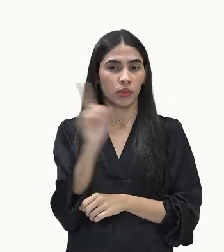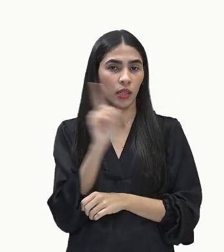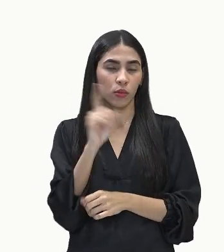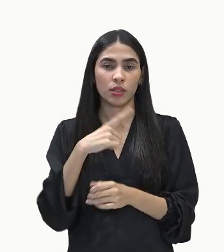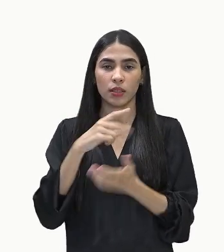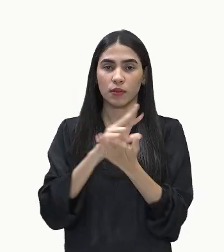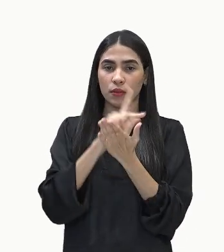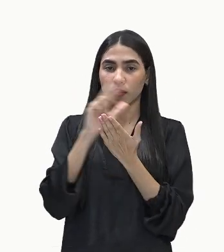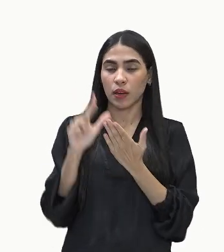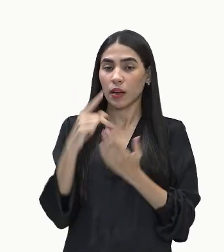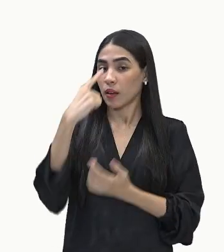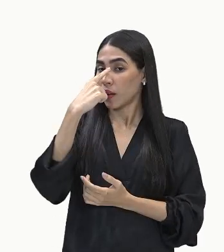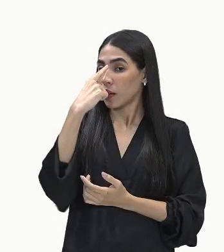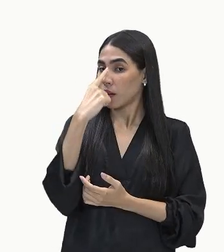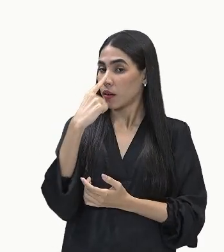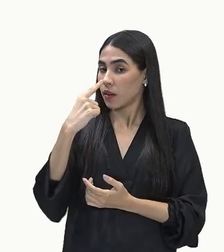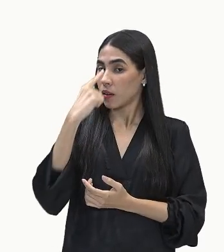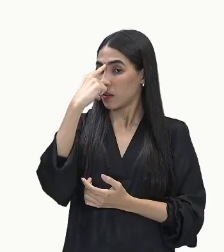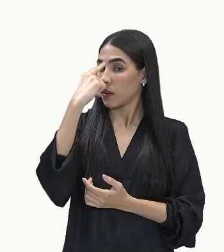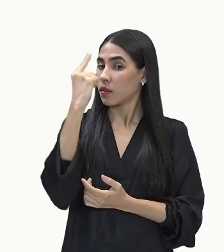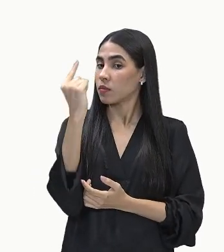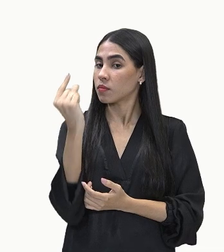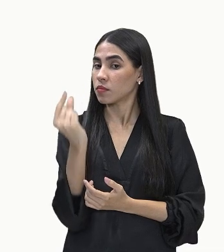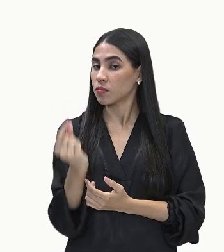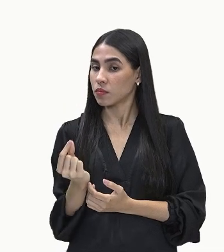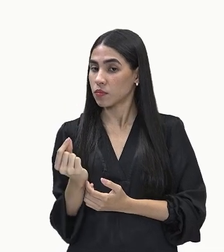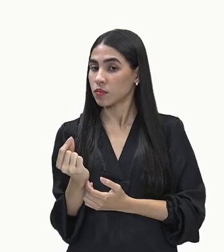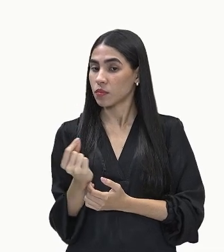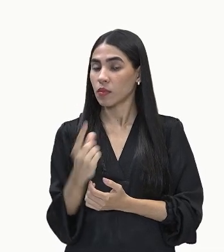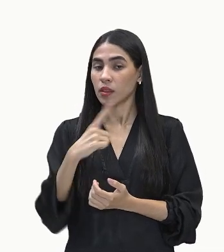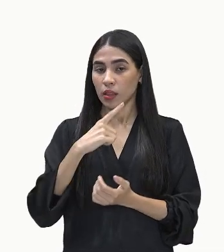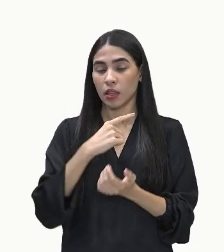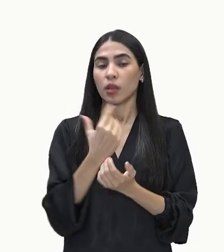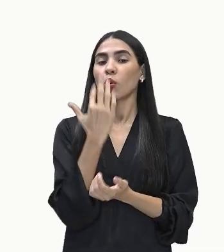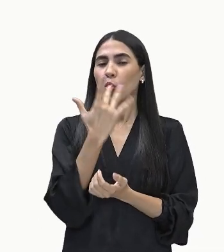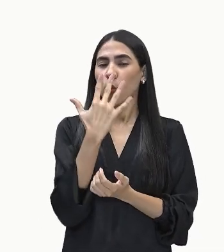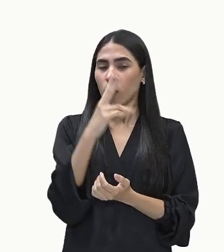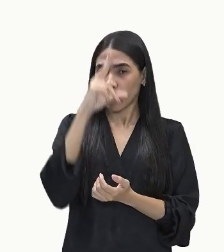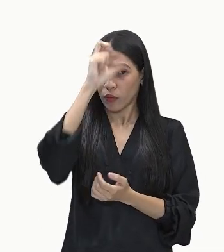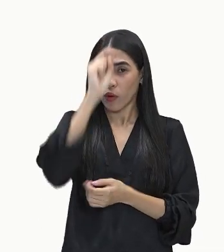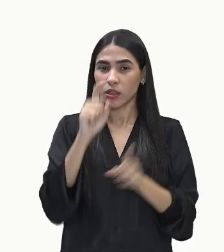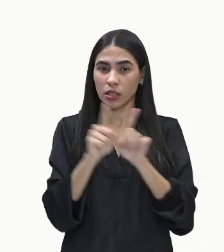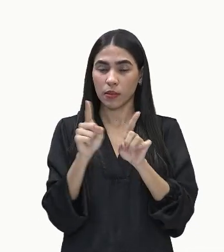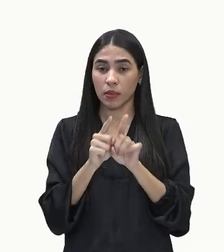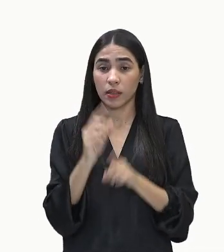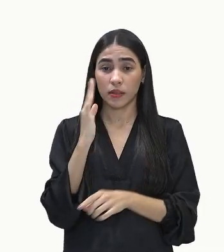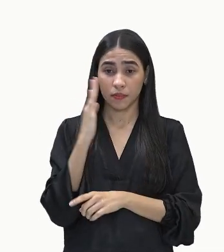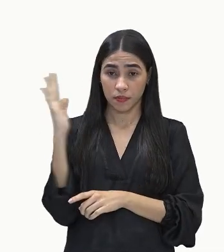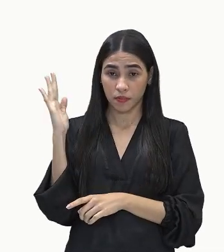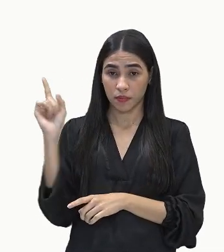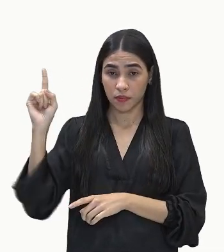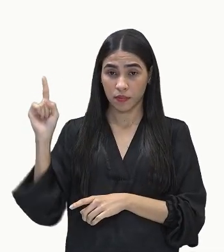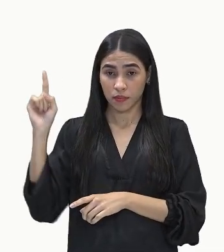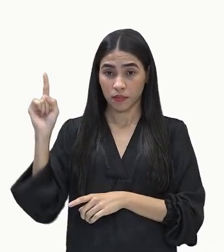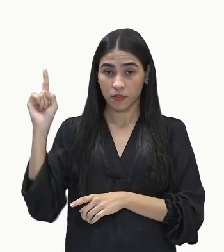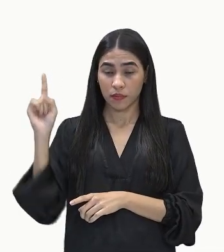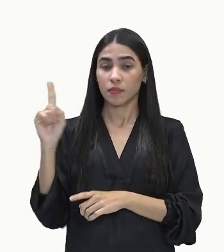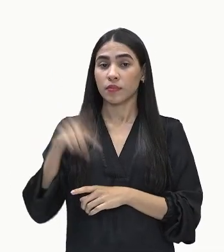possuem esse bico que é longo e ele tem cores vibrantes. Essas aves fazem parte da